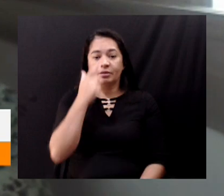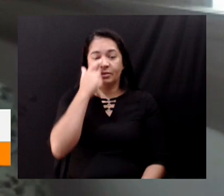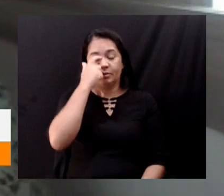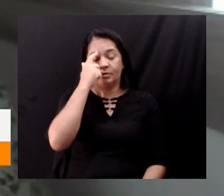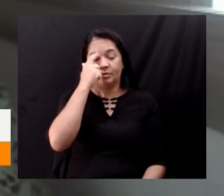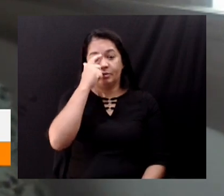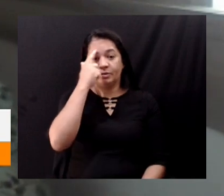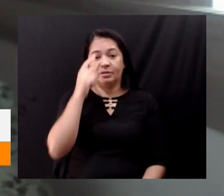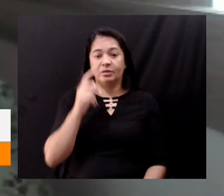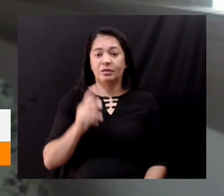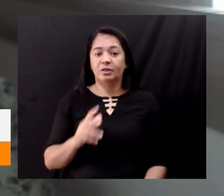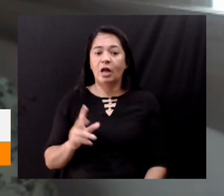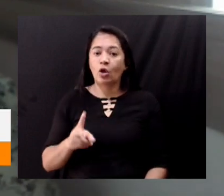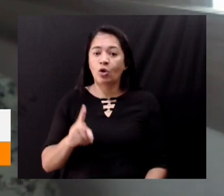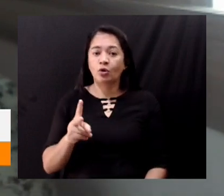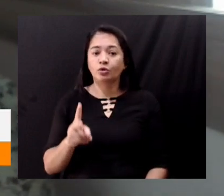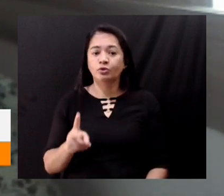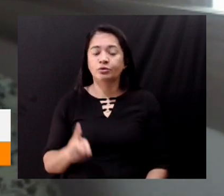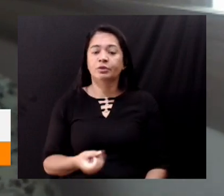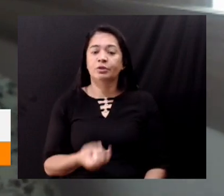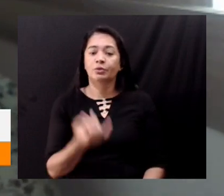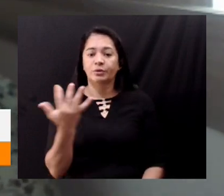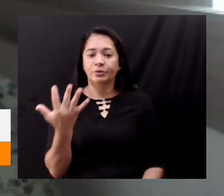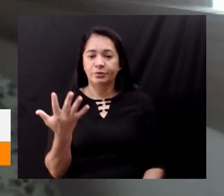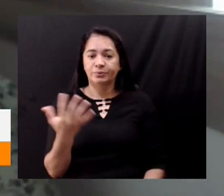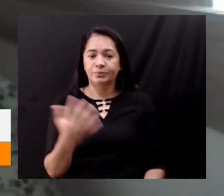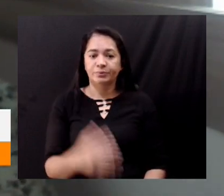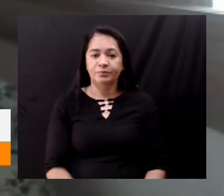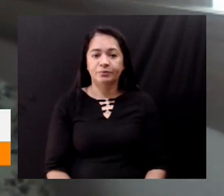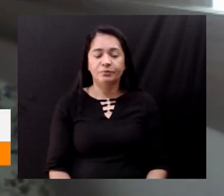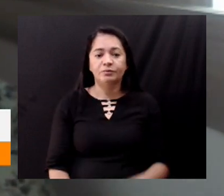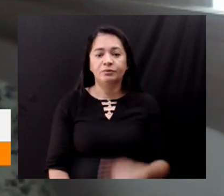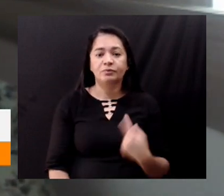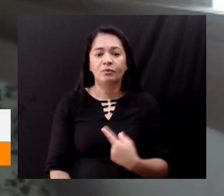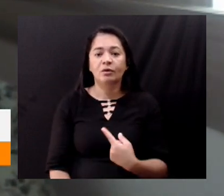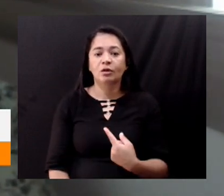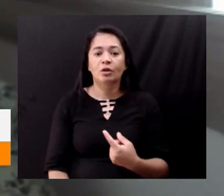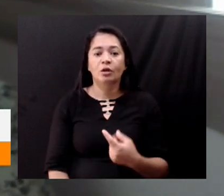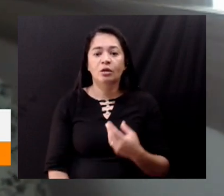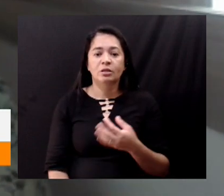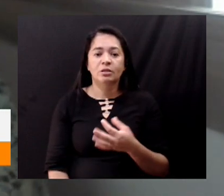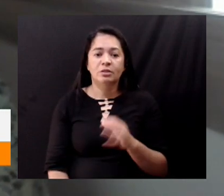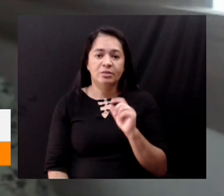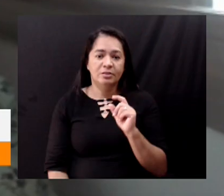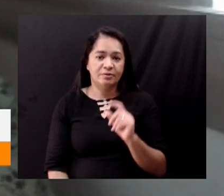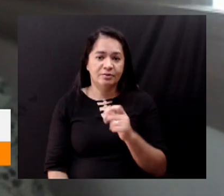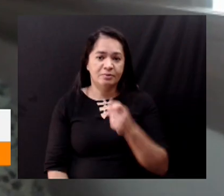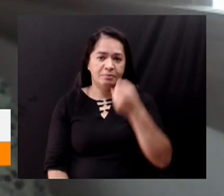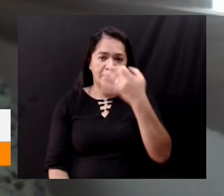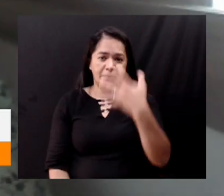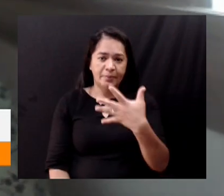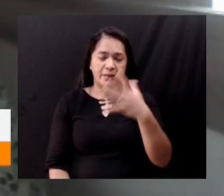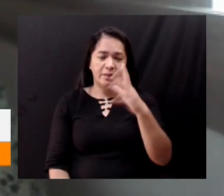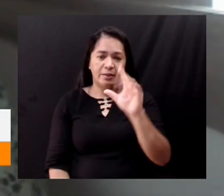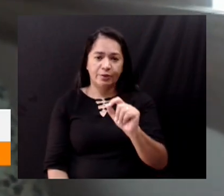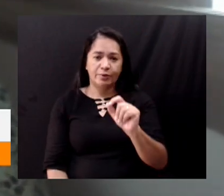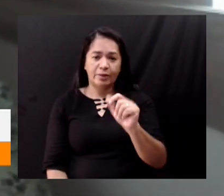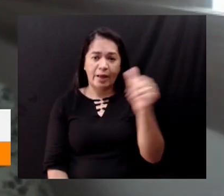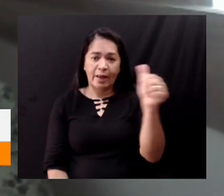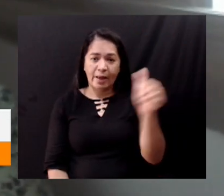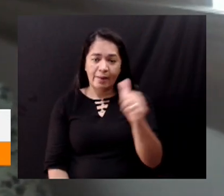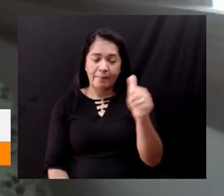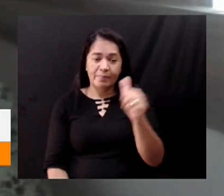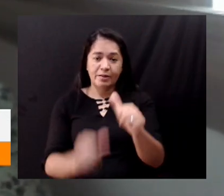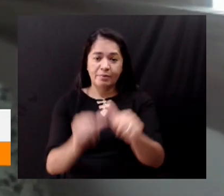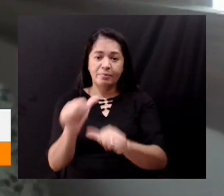e intensidade. O que a gente considera é que a primeira mudança, né, o primeiro passo para